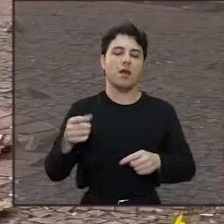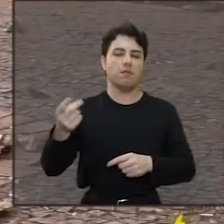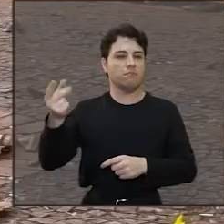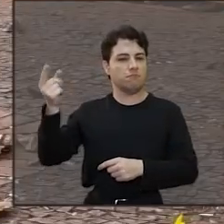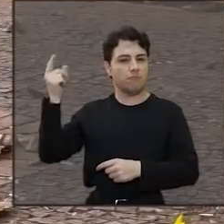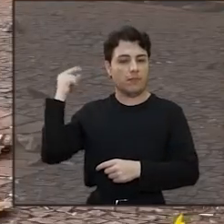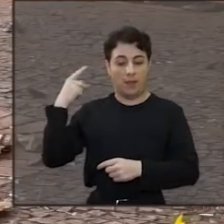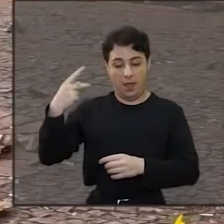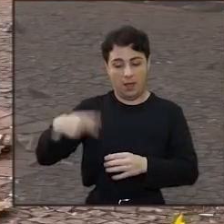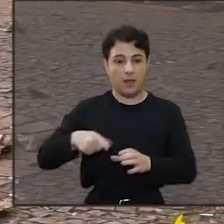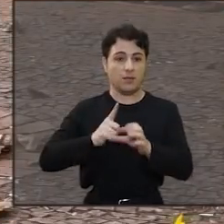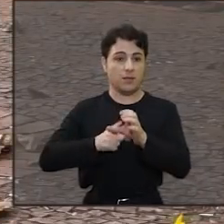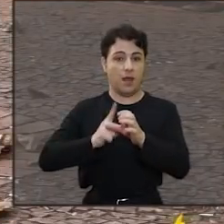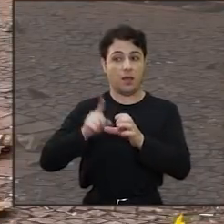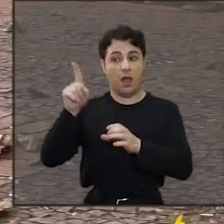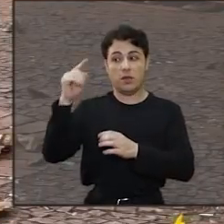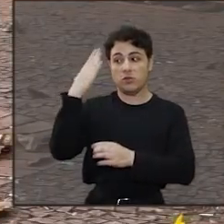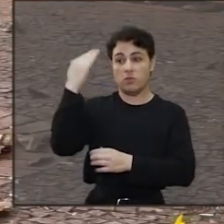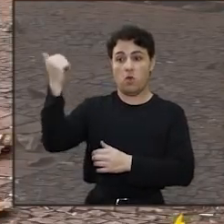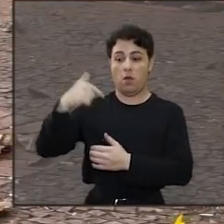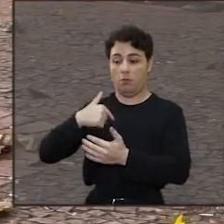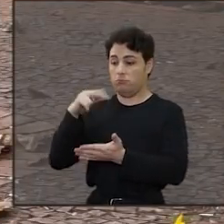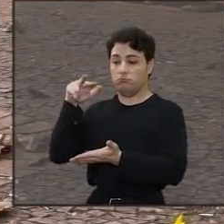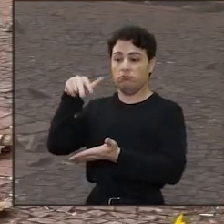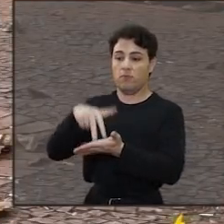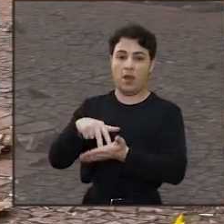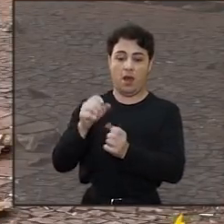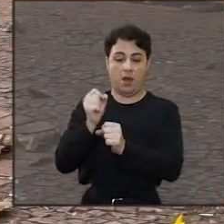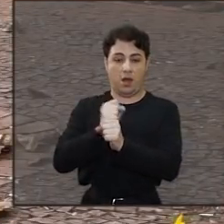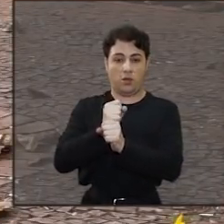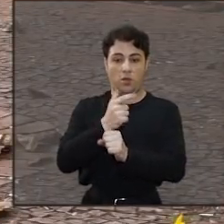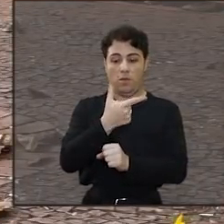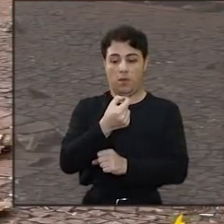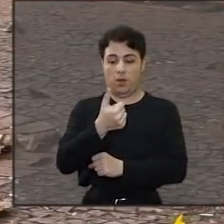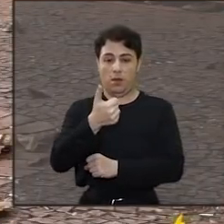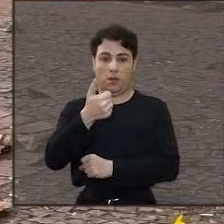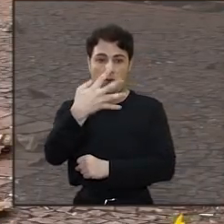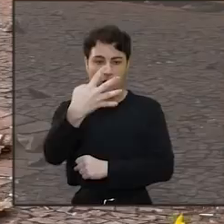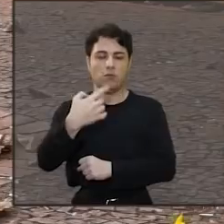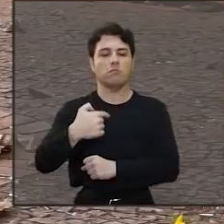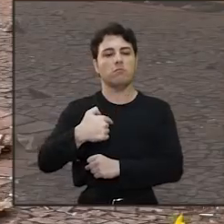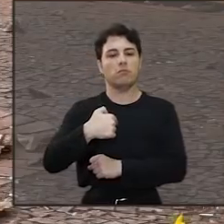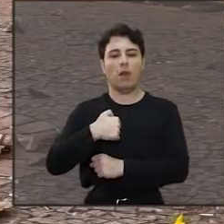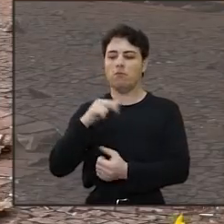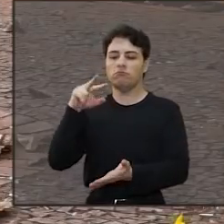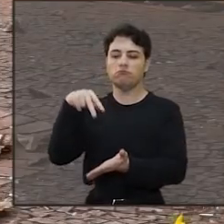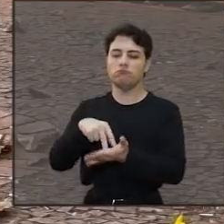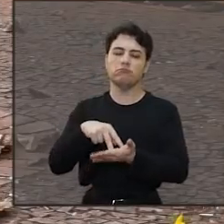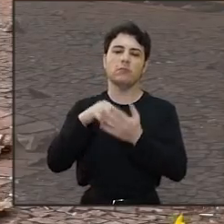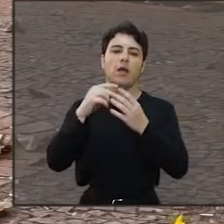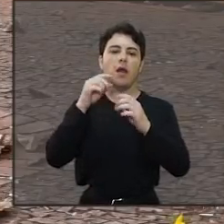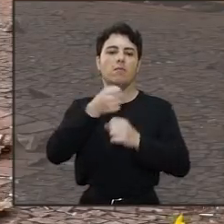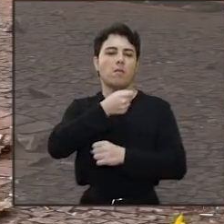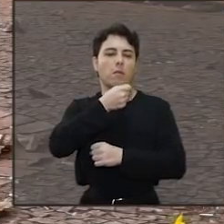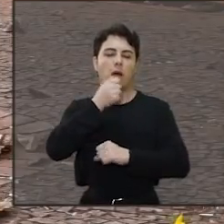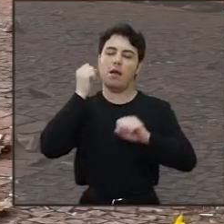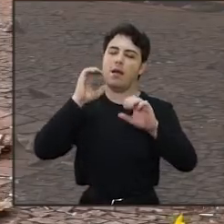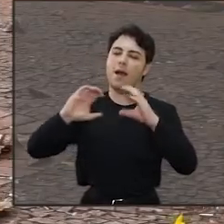antigas, é uma banda antiga aqui na cidade, que me chamou para ser vocalista em 2014, logo depois que eu tinha montado aí o